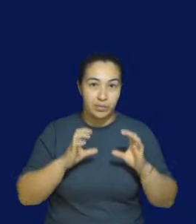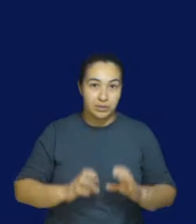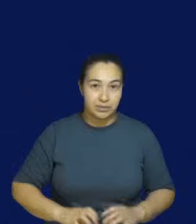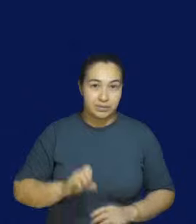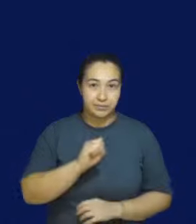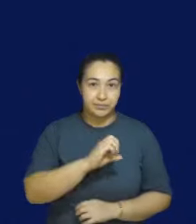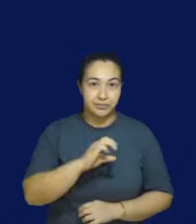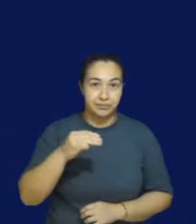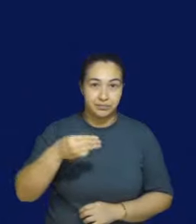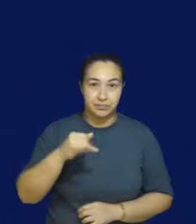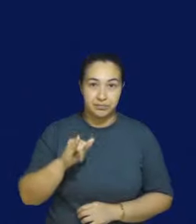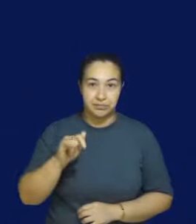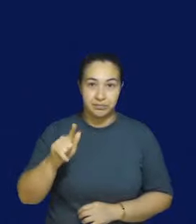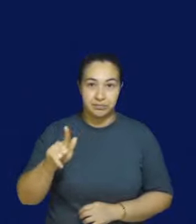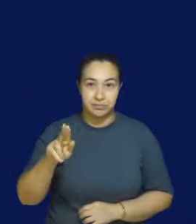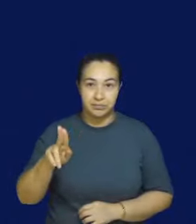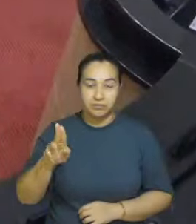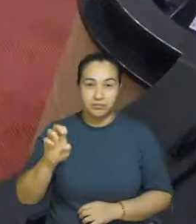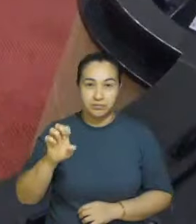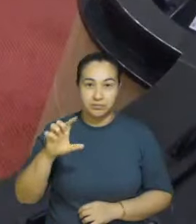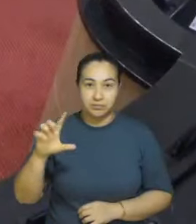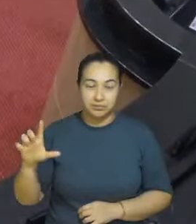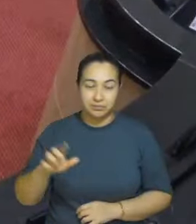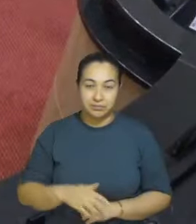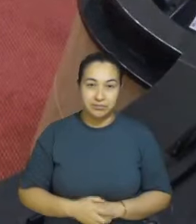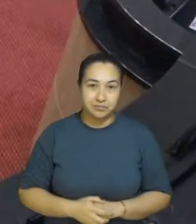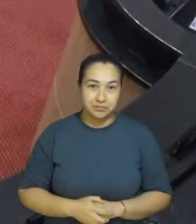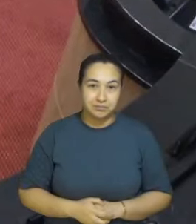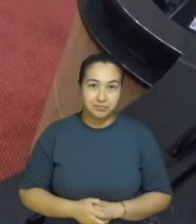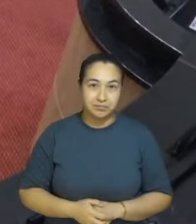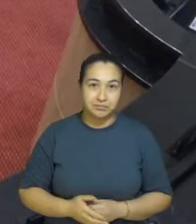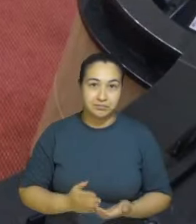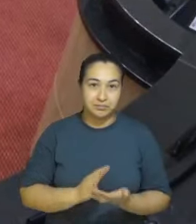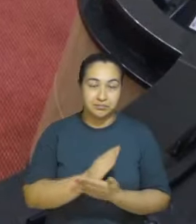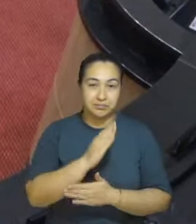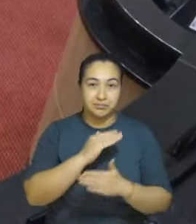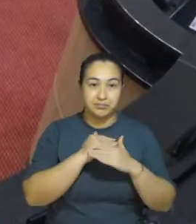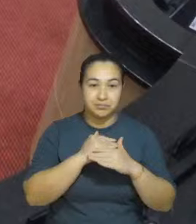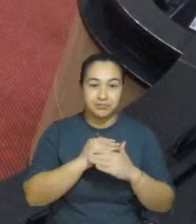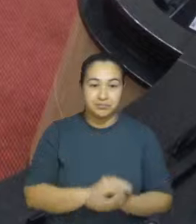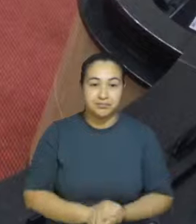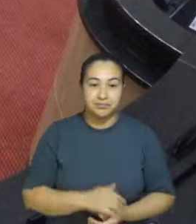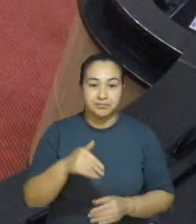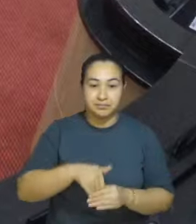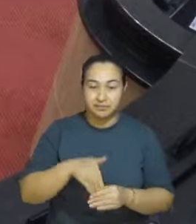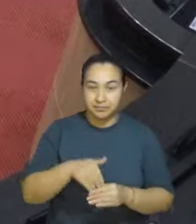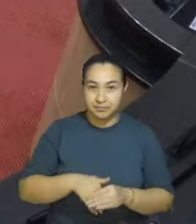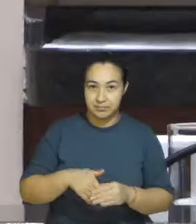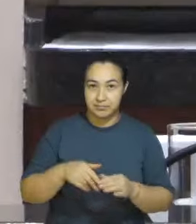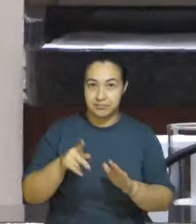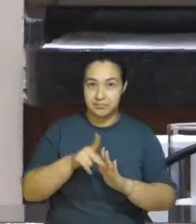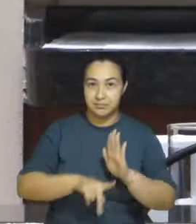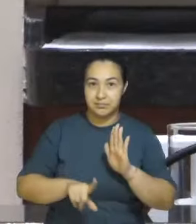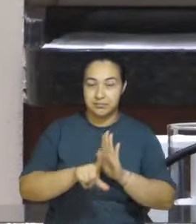votação. Deputados que aprovam, permaneçam como se encontra. Aprovado por unanimidade. Votação da redação final do projeto